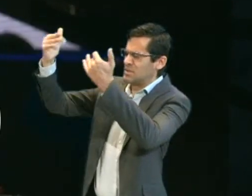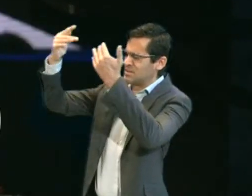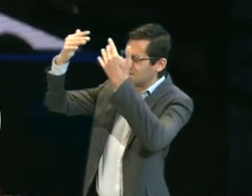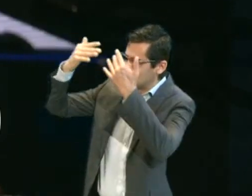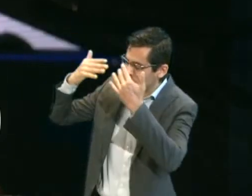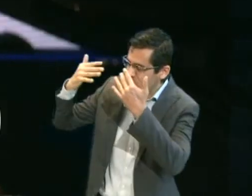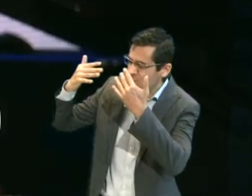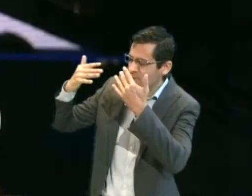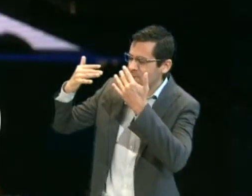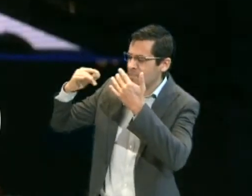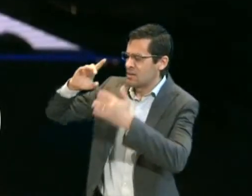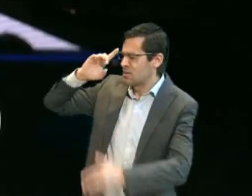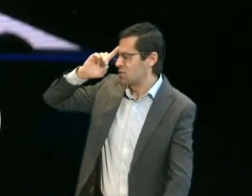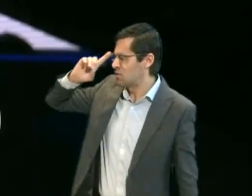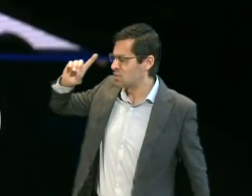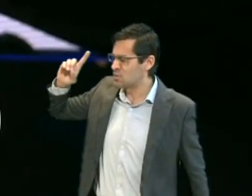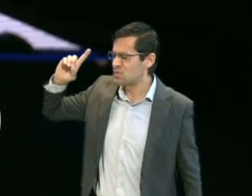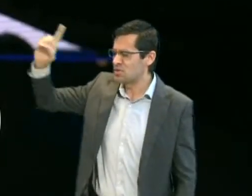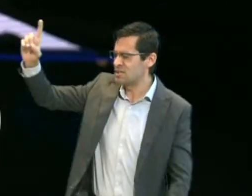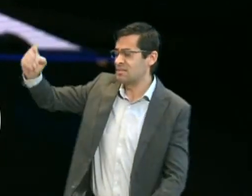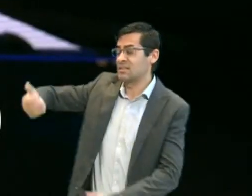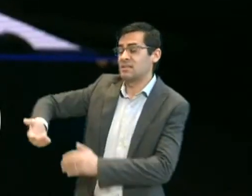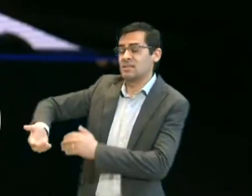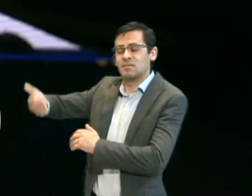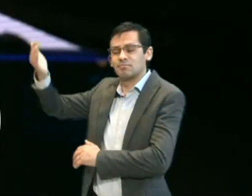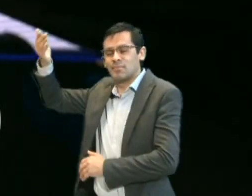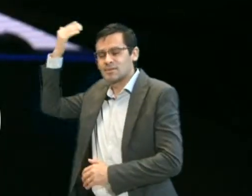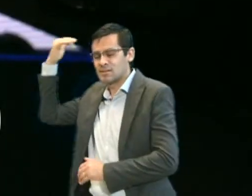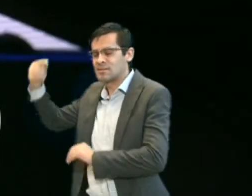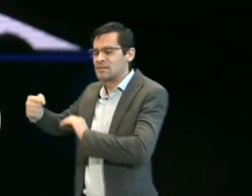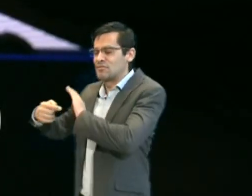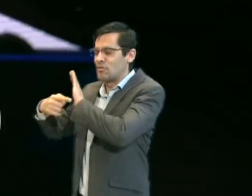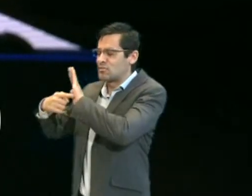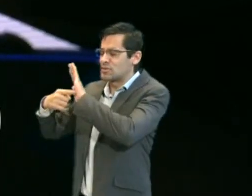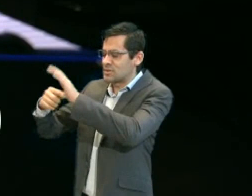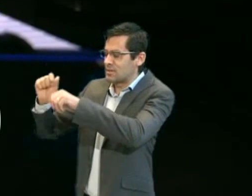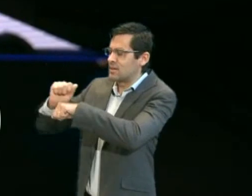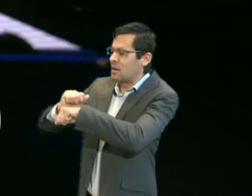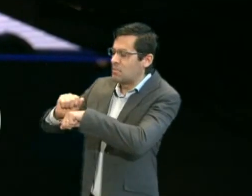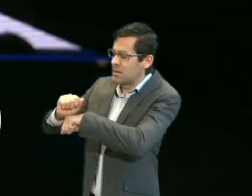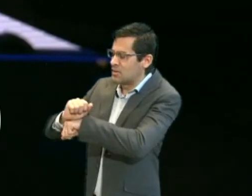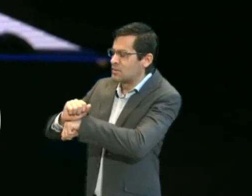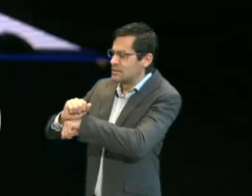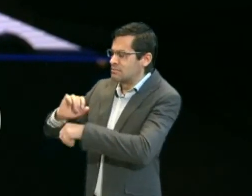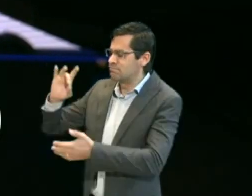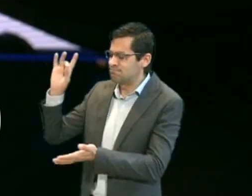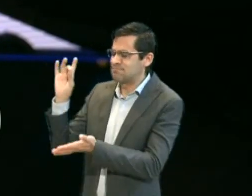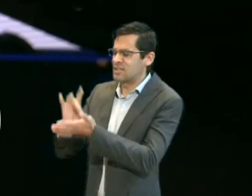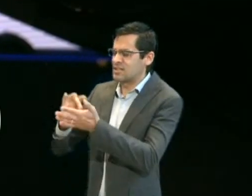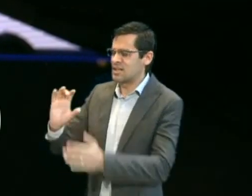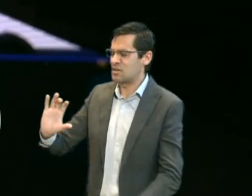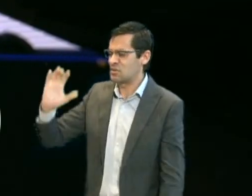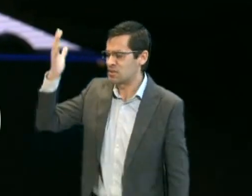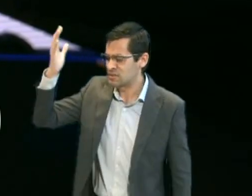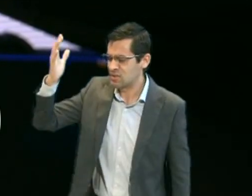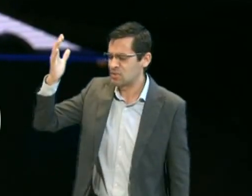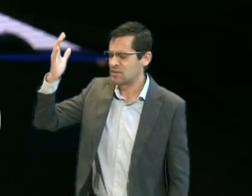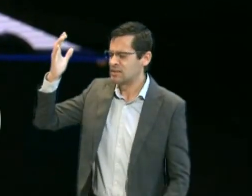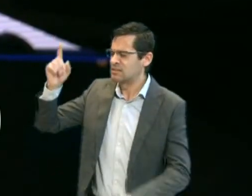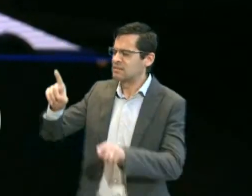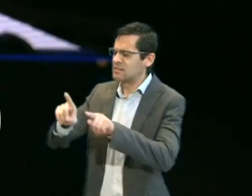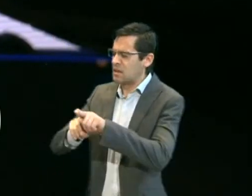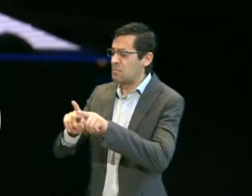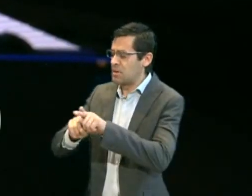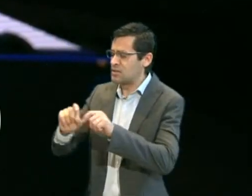dia foi revelada ao teu servo lá atrás, e se tornou realidade em nós, na pessoa